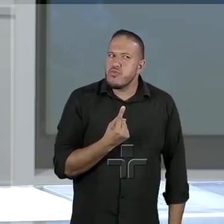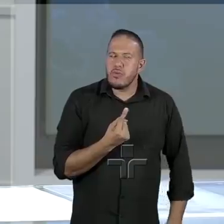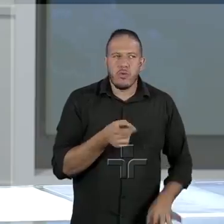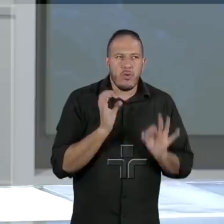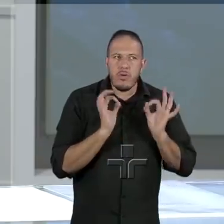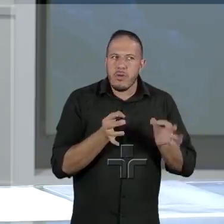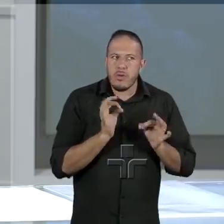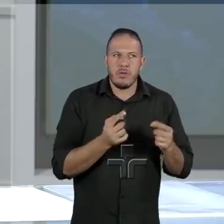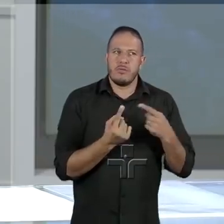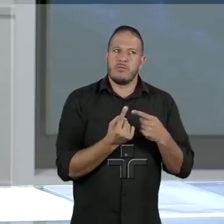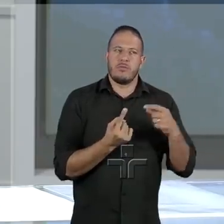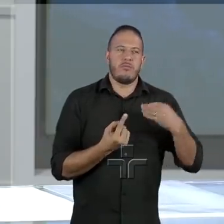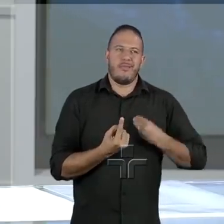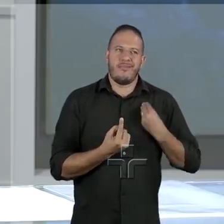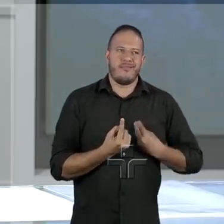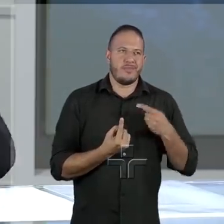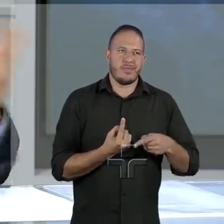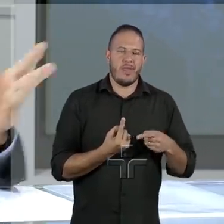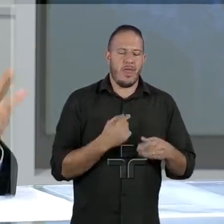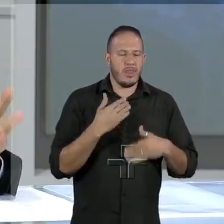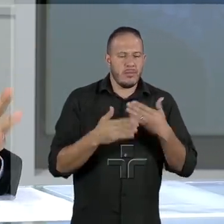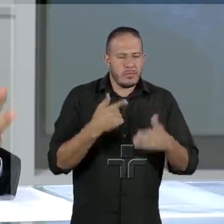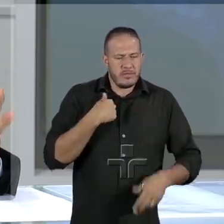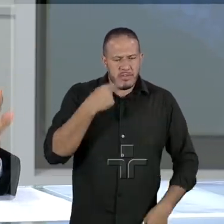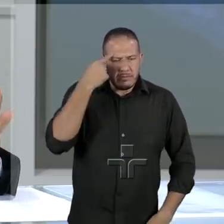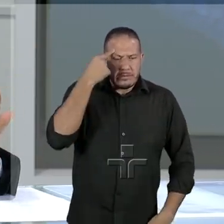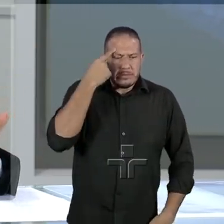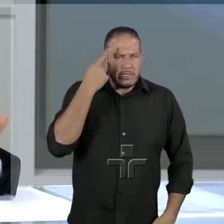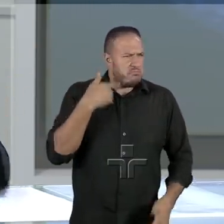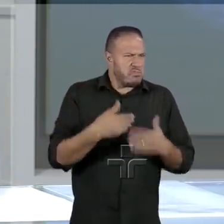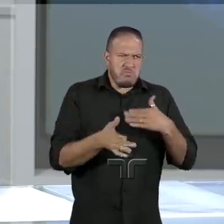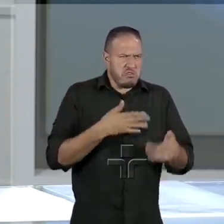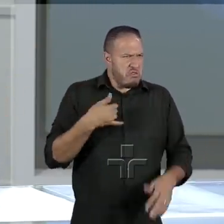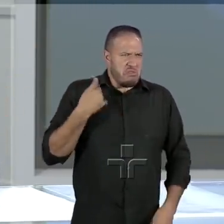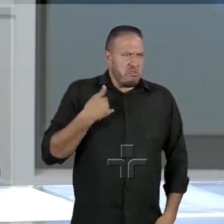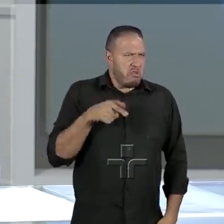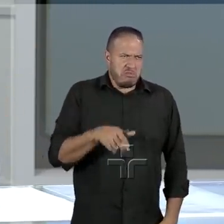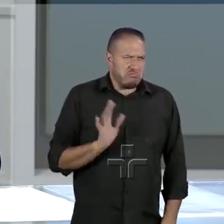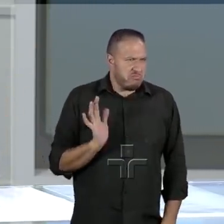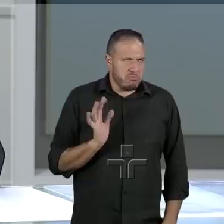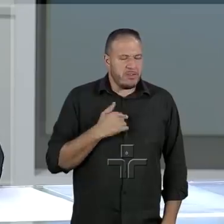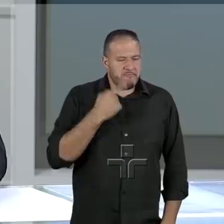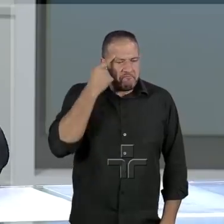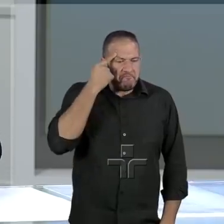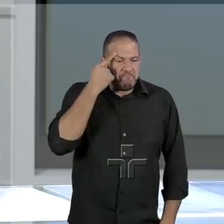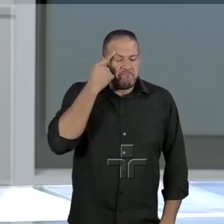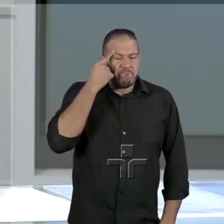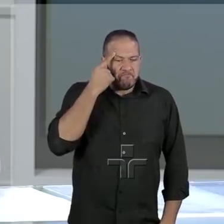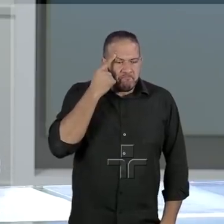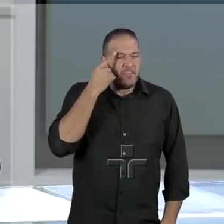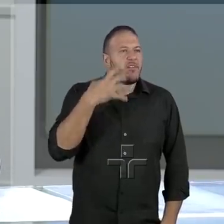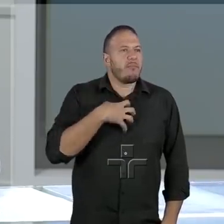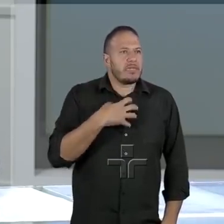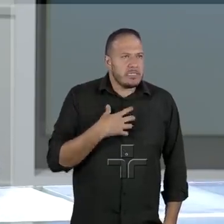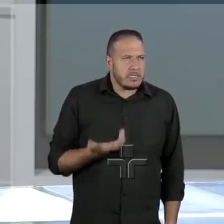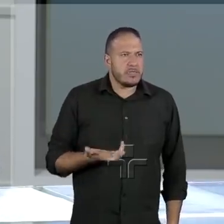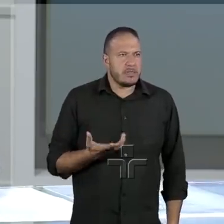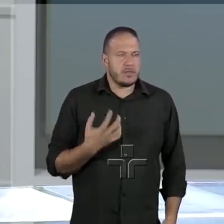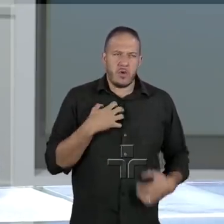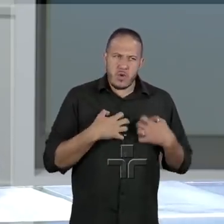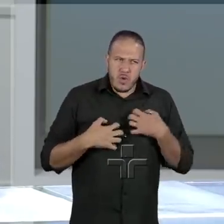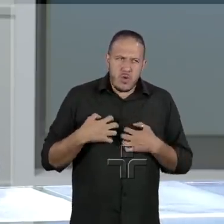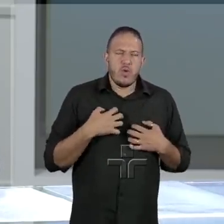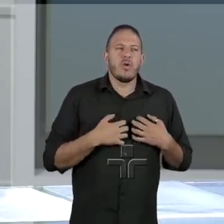para a formação daquela criança, seja de que idade for, sabe? Que é inevitável que essas questões tenham que ser observadas